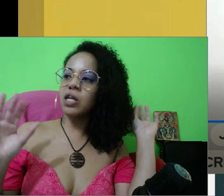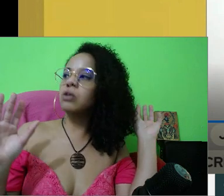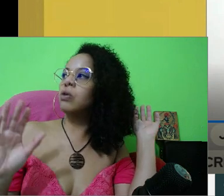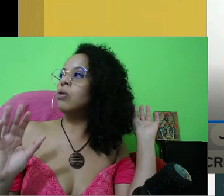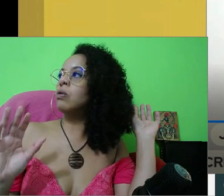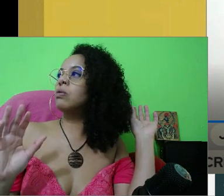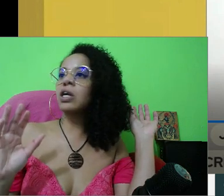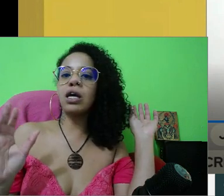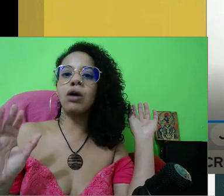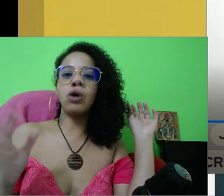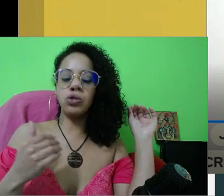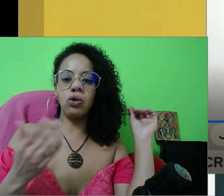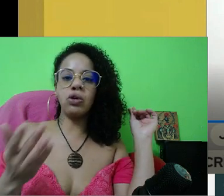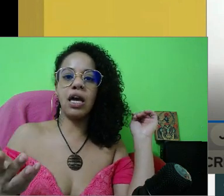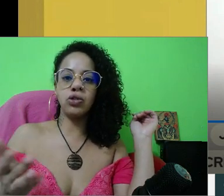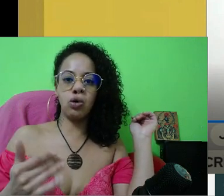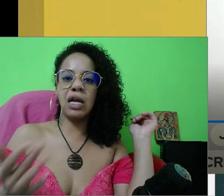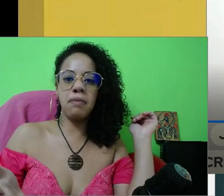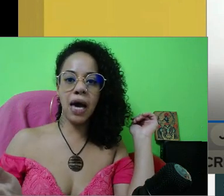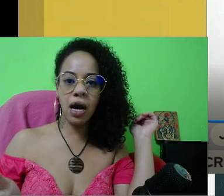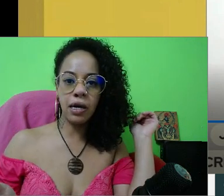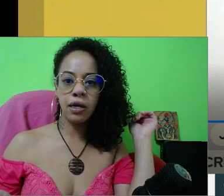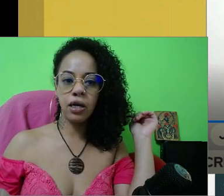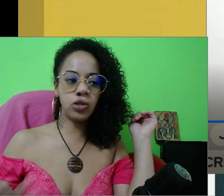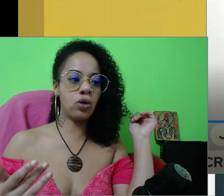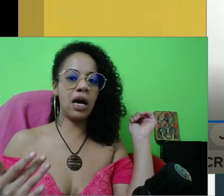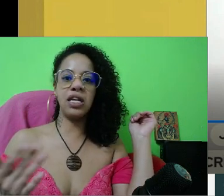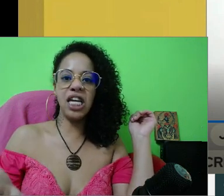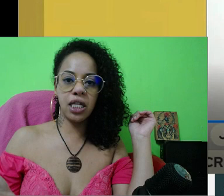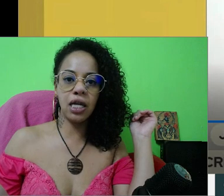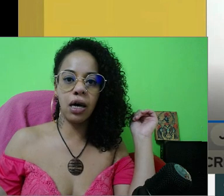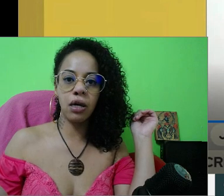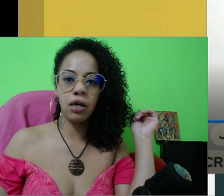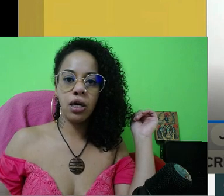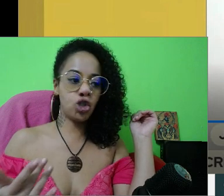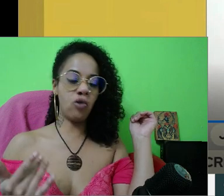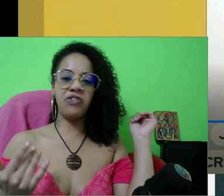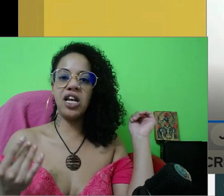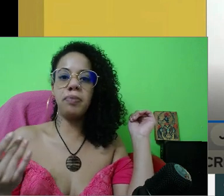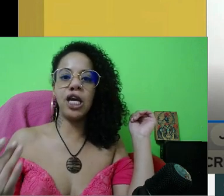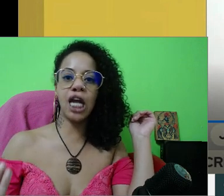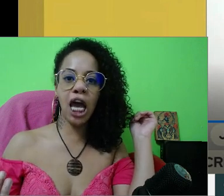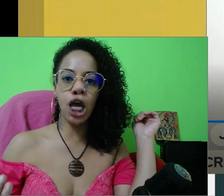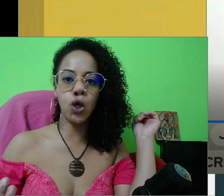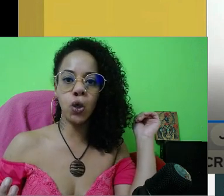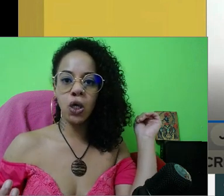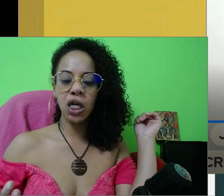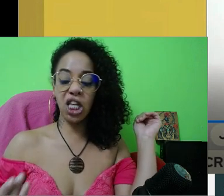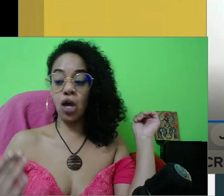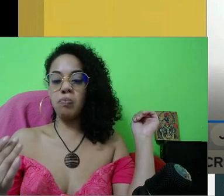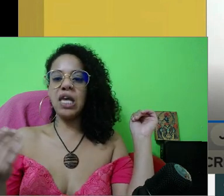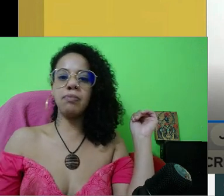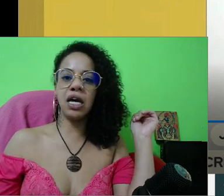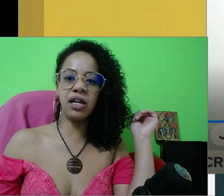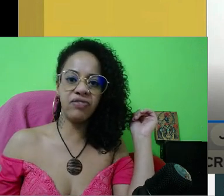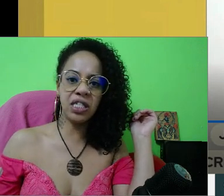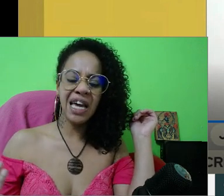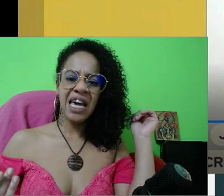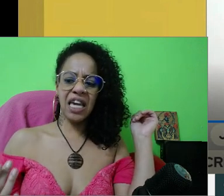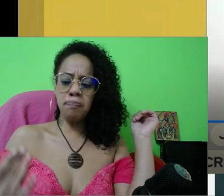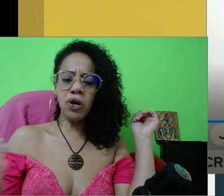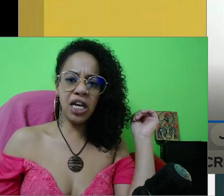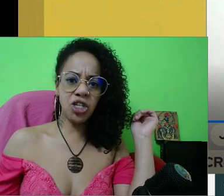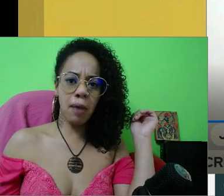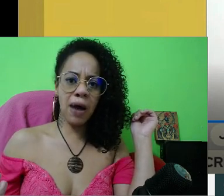eu tenho o que que eu sou quem eu sou o Neymar eu sou a Anitta eu sou o Felipe e Nero que tem um mínimo